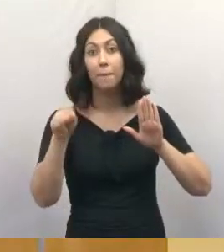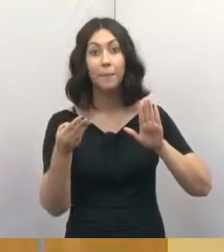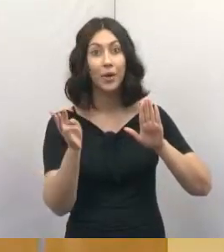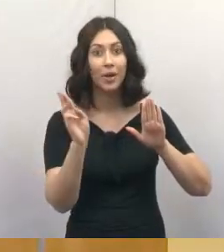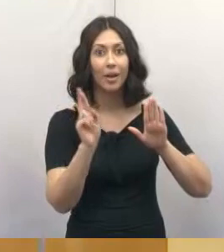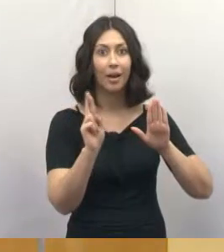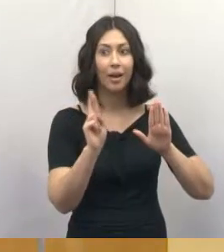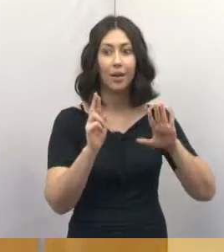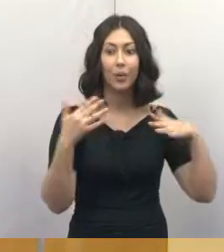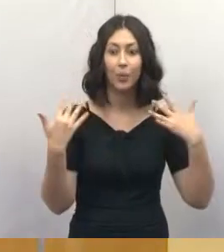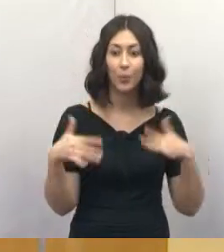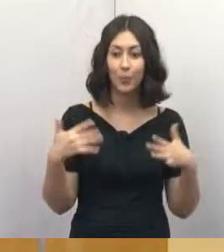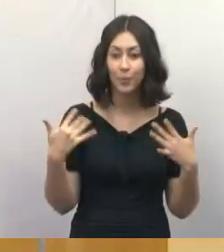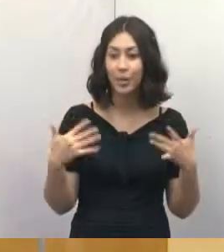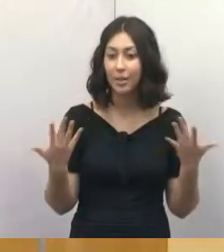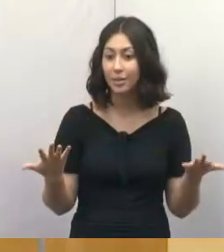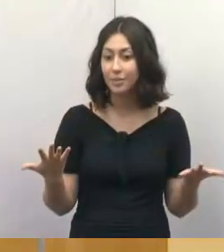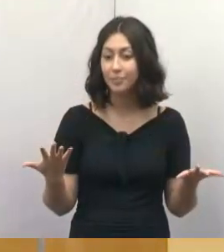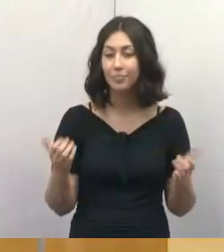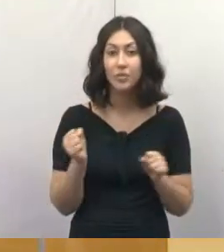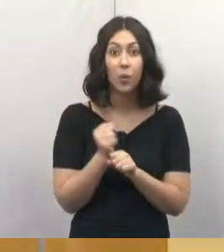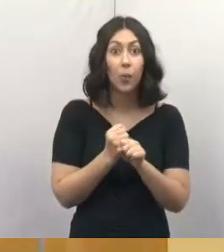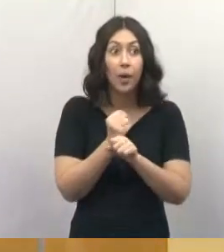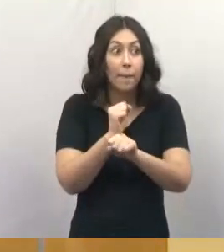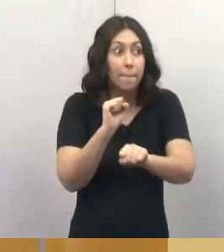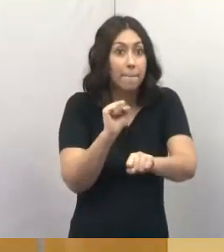milhões. Então, praticamente